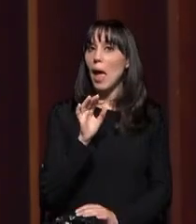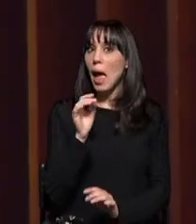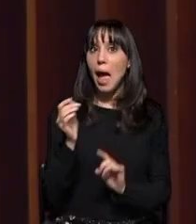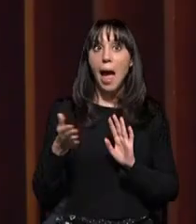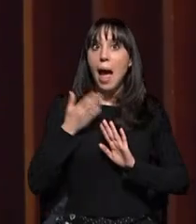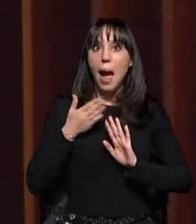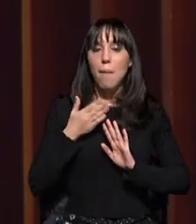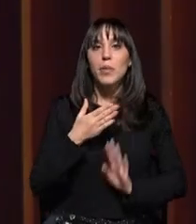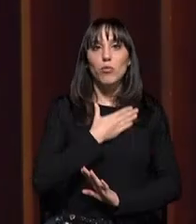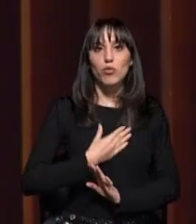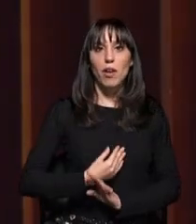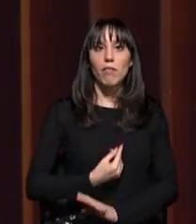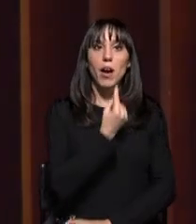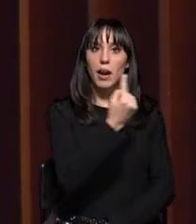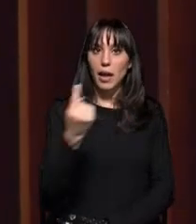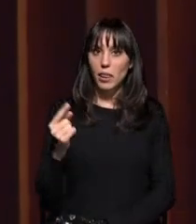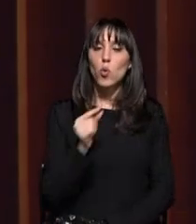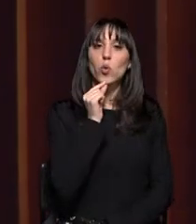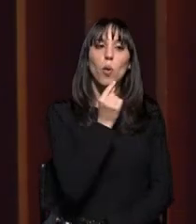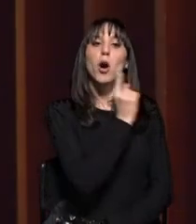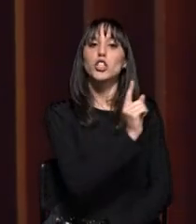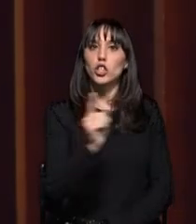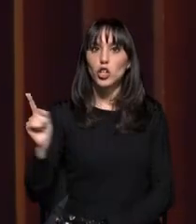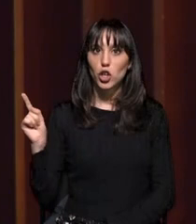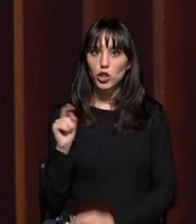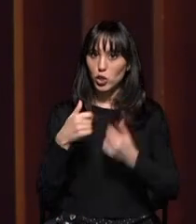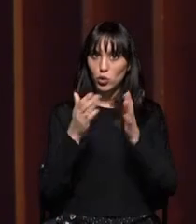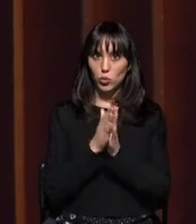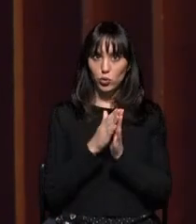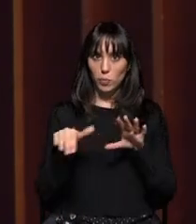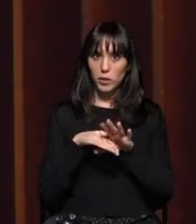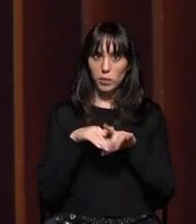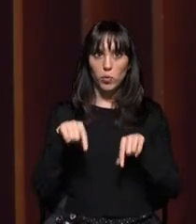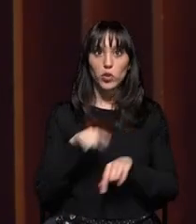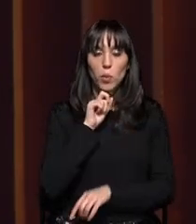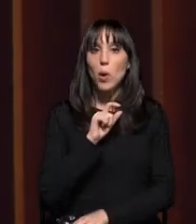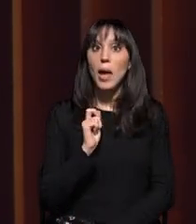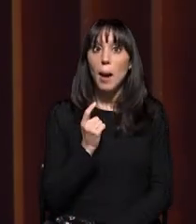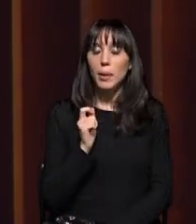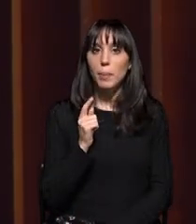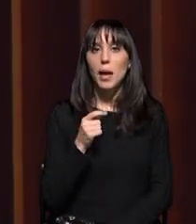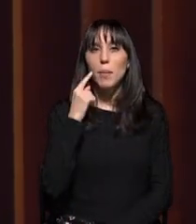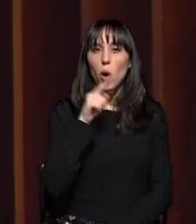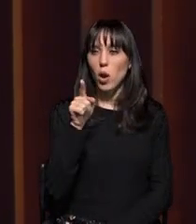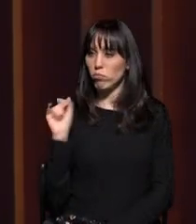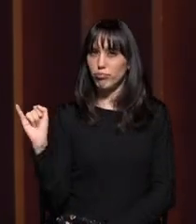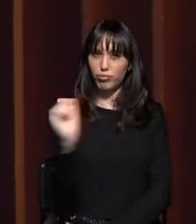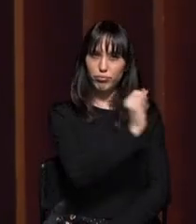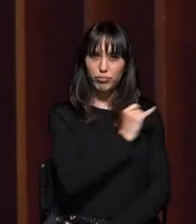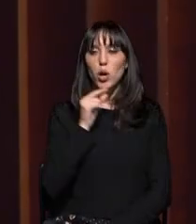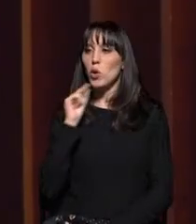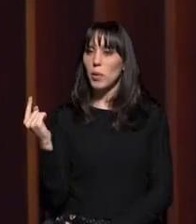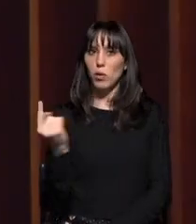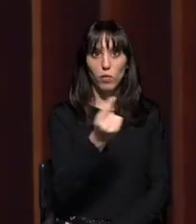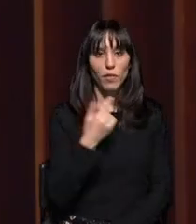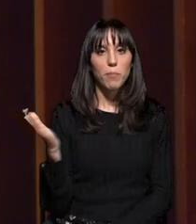eu gostava que um de vocês dissesse o nome de todos os participantes da tuna, está bem? Pode ser? Ok. Mas muito rapidamente, portanto, olha-os para uma ponta e dizes o nome de todos. Força,